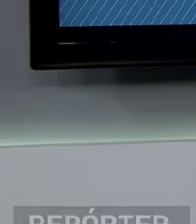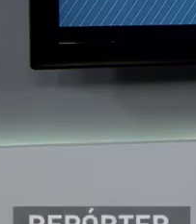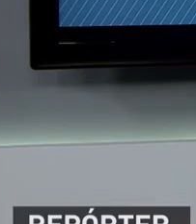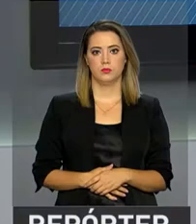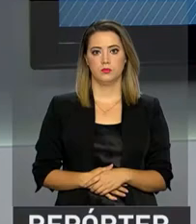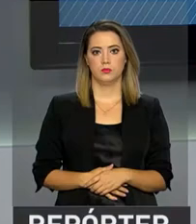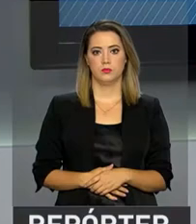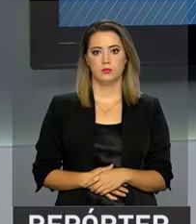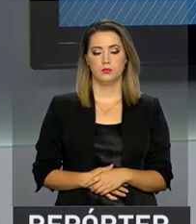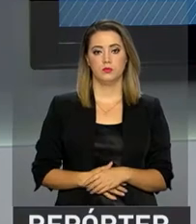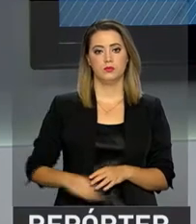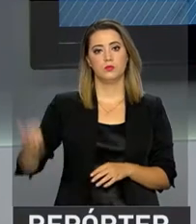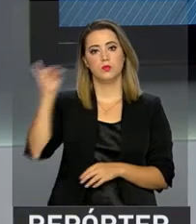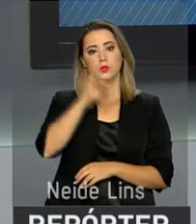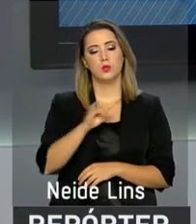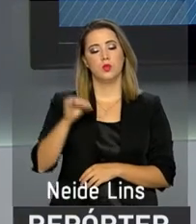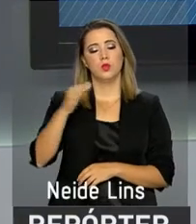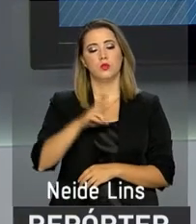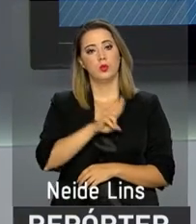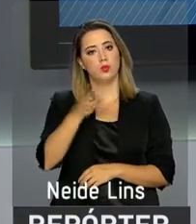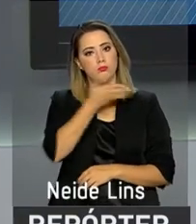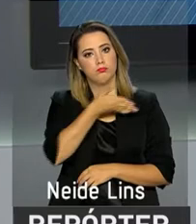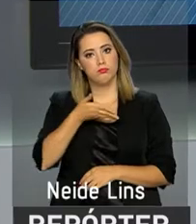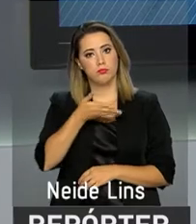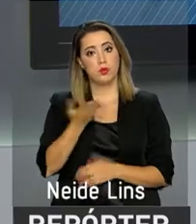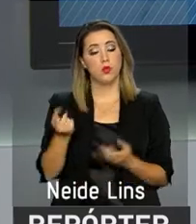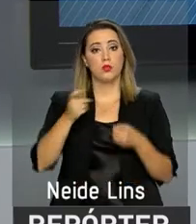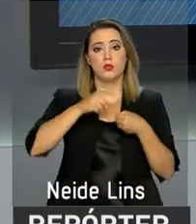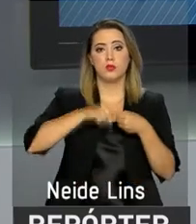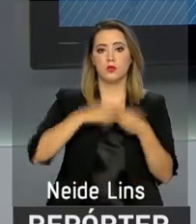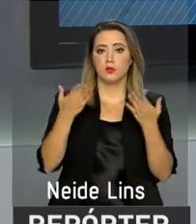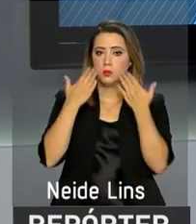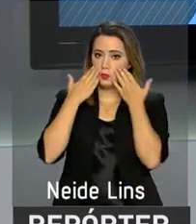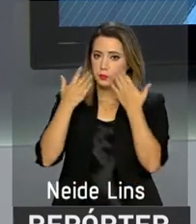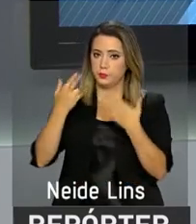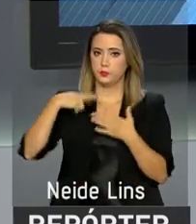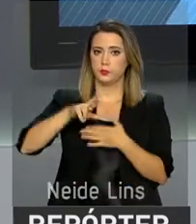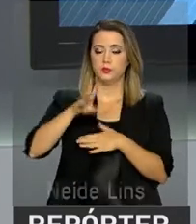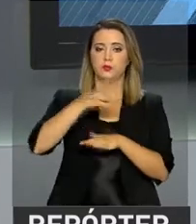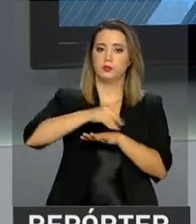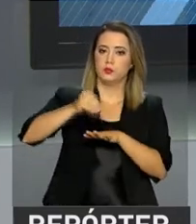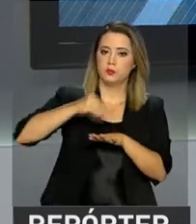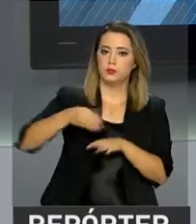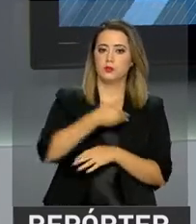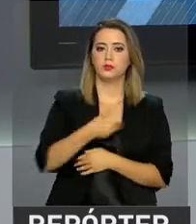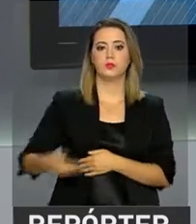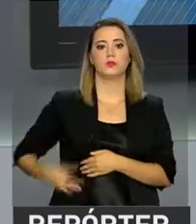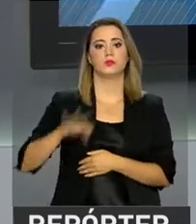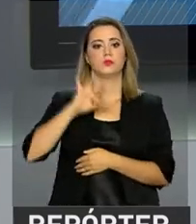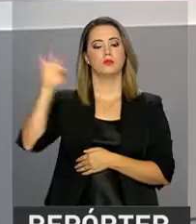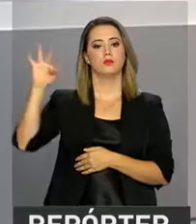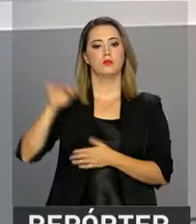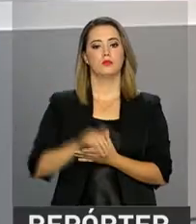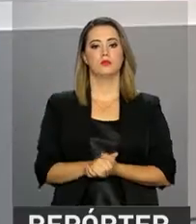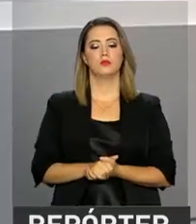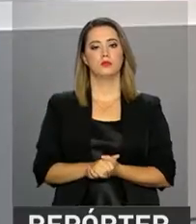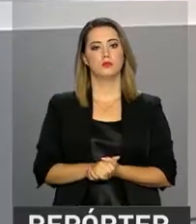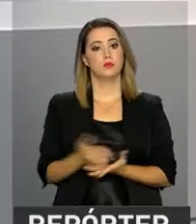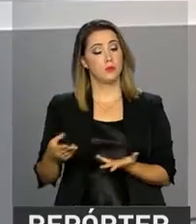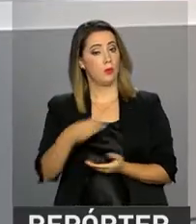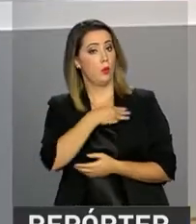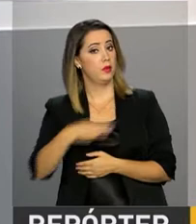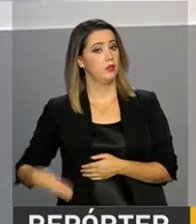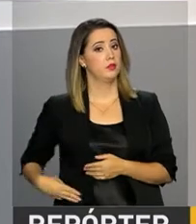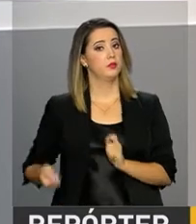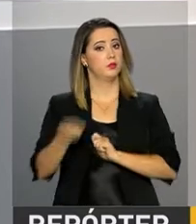olá eu sou o roberto camargo estamos de volta com o repórter nbr e as notícias do governo federal o ministro da fazenda